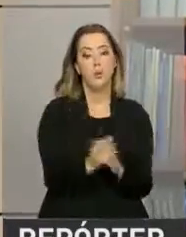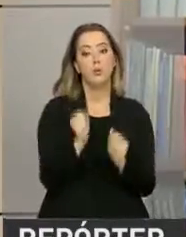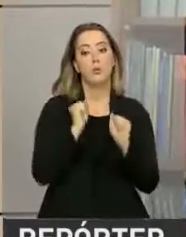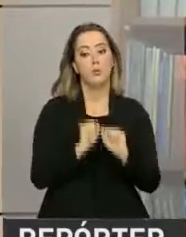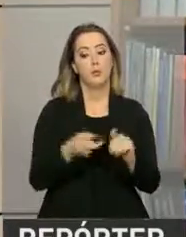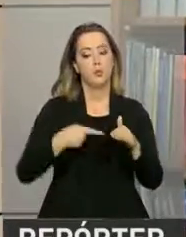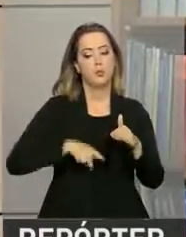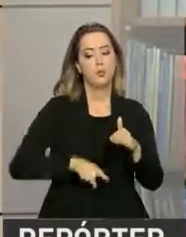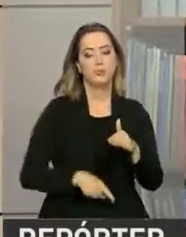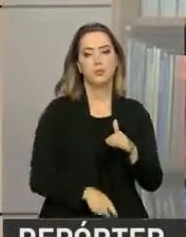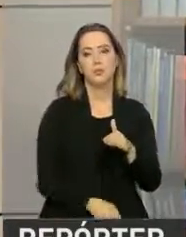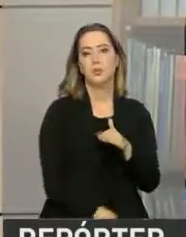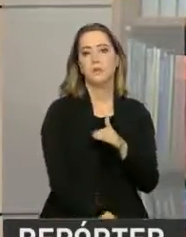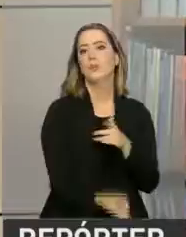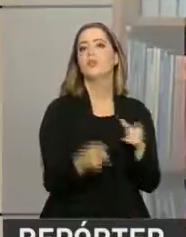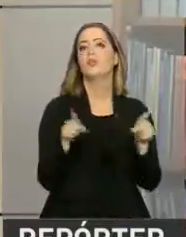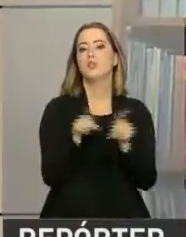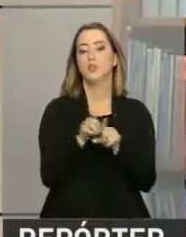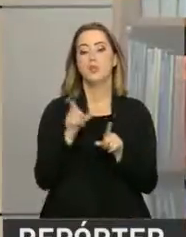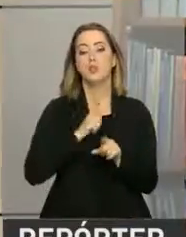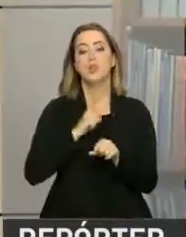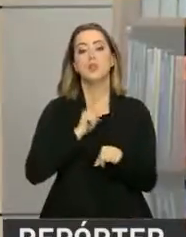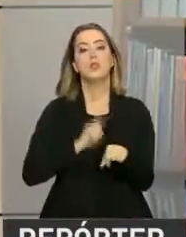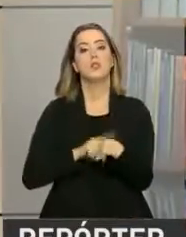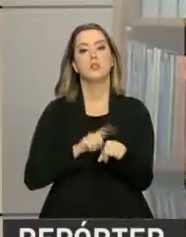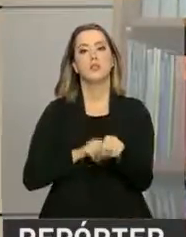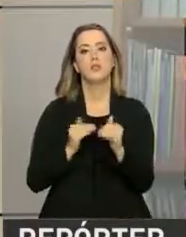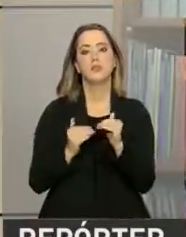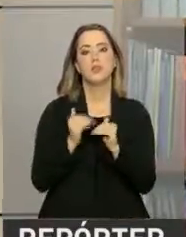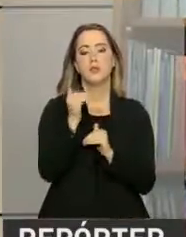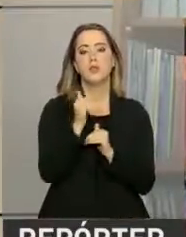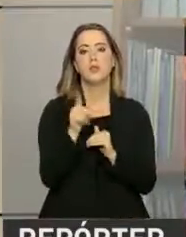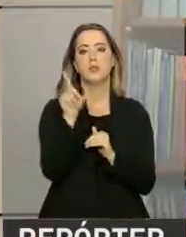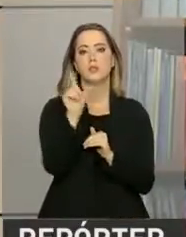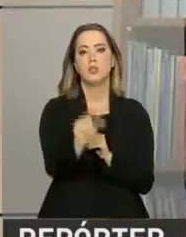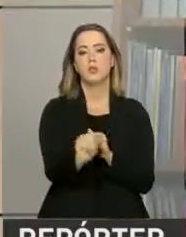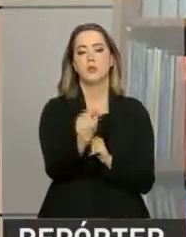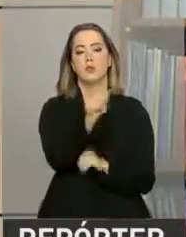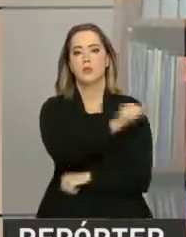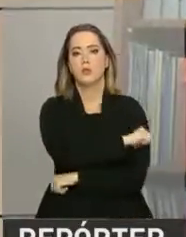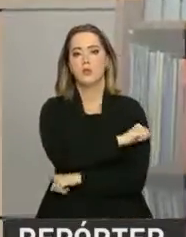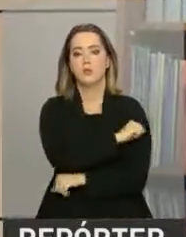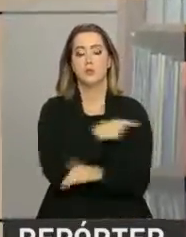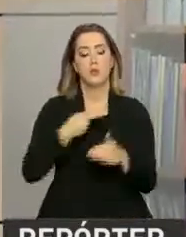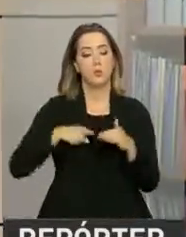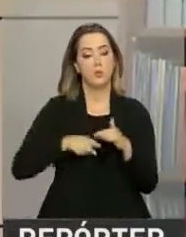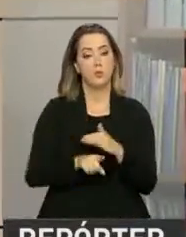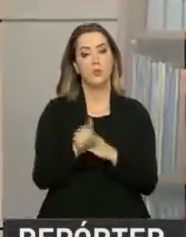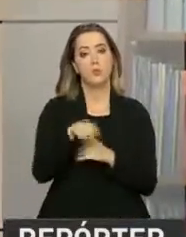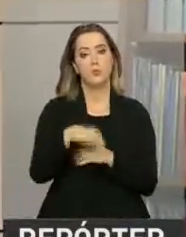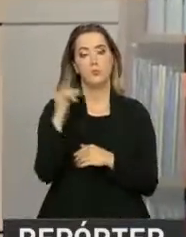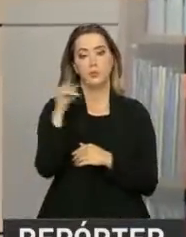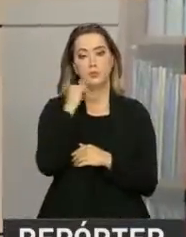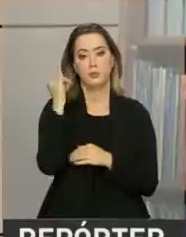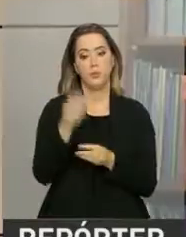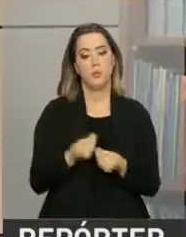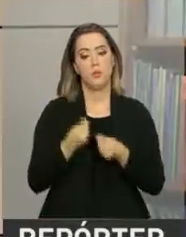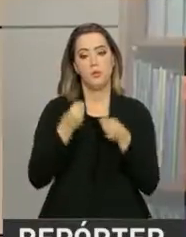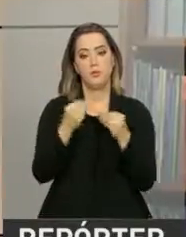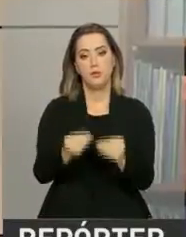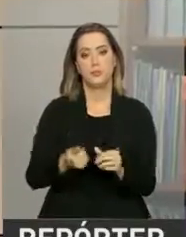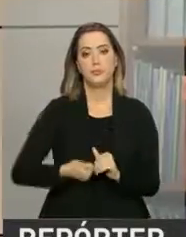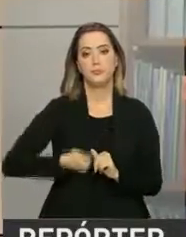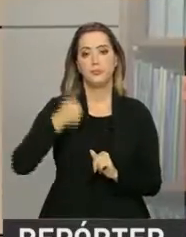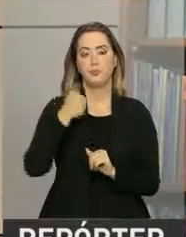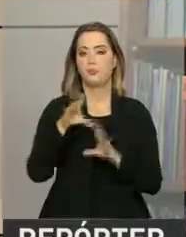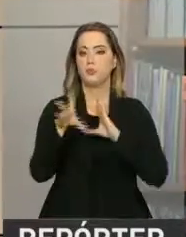com o seu aluno. Ou seja, ele vai ter mais tempo com menos alunos para fazer um aprofundamento. E isso é importante para que dê qualidade